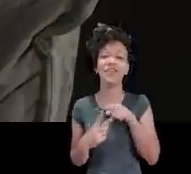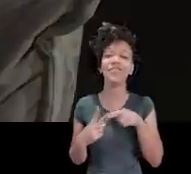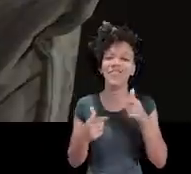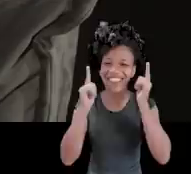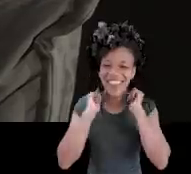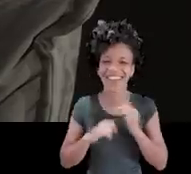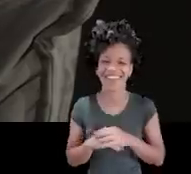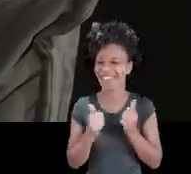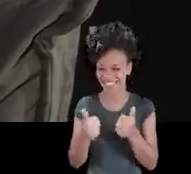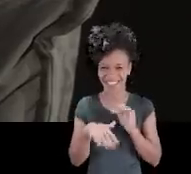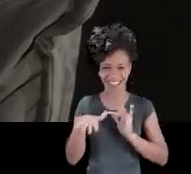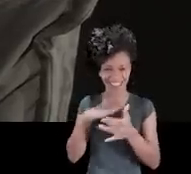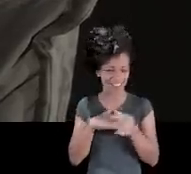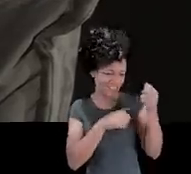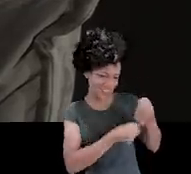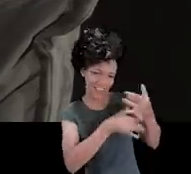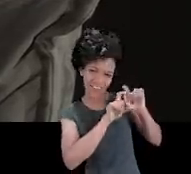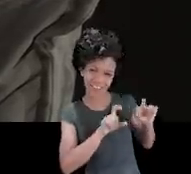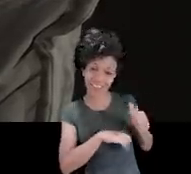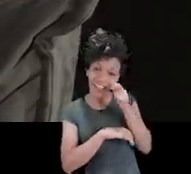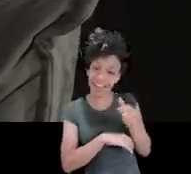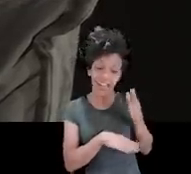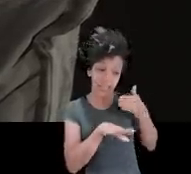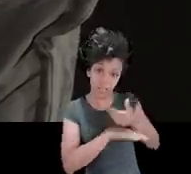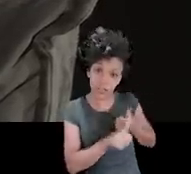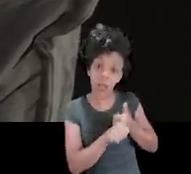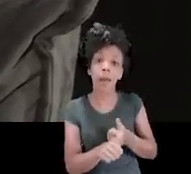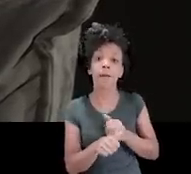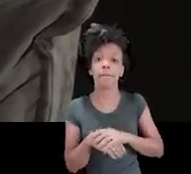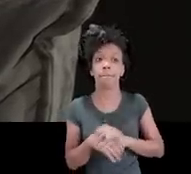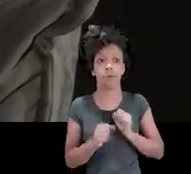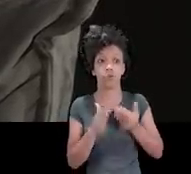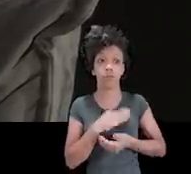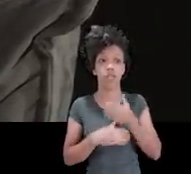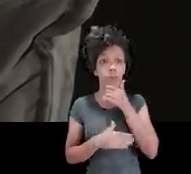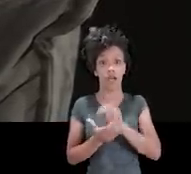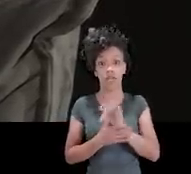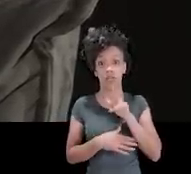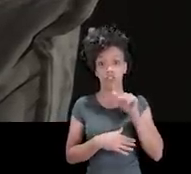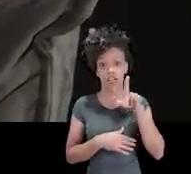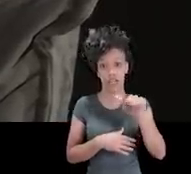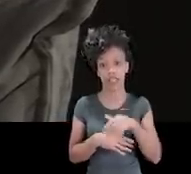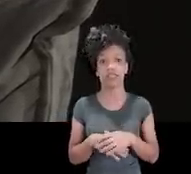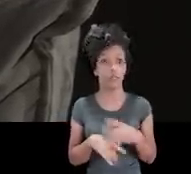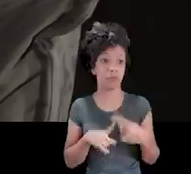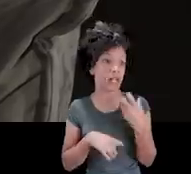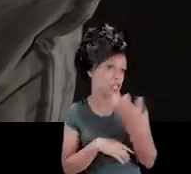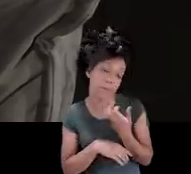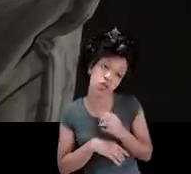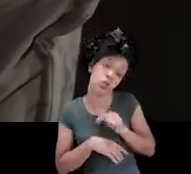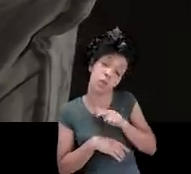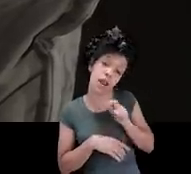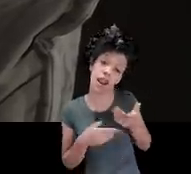careca. Não, tá a rede social dos dois aí, vê se vocês estão interessados. A Fernanda pode perder o marido agora, porque alguém se apaixonou pelo